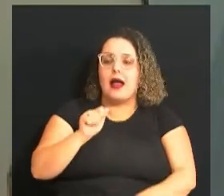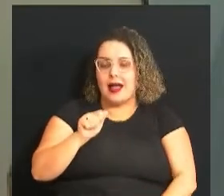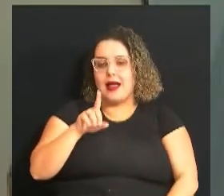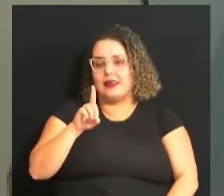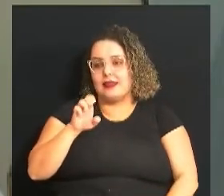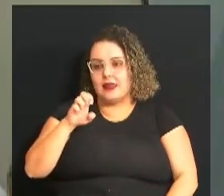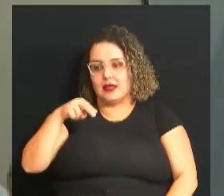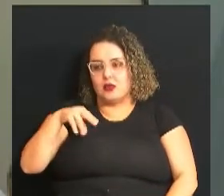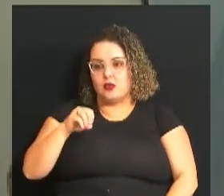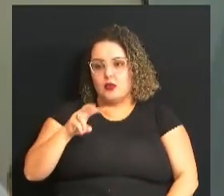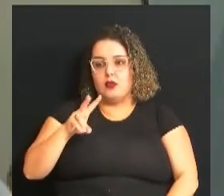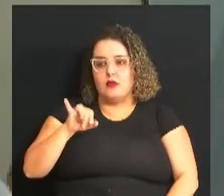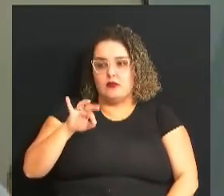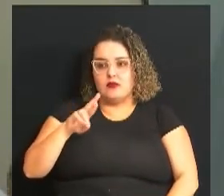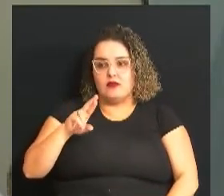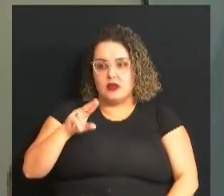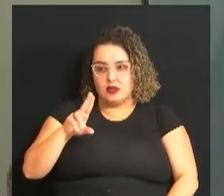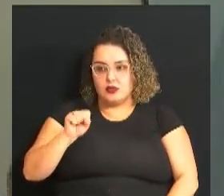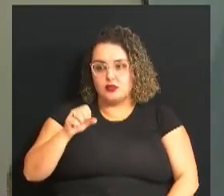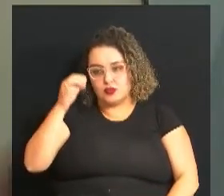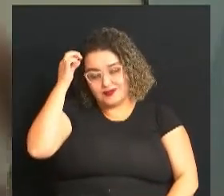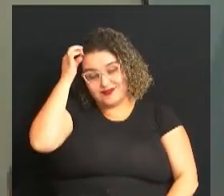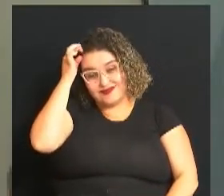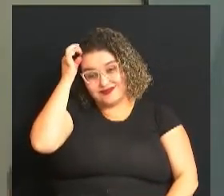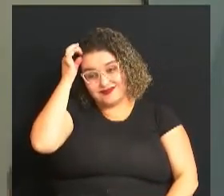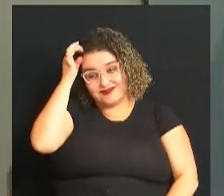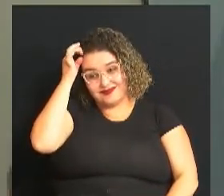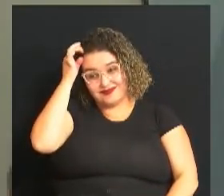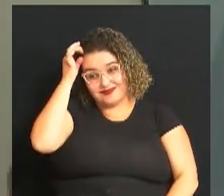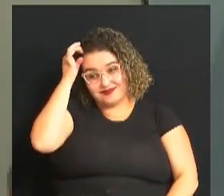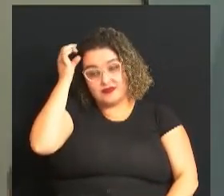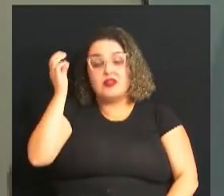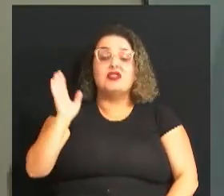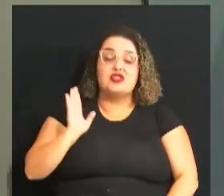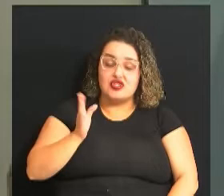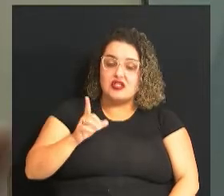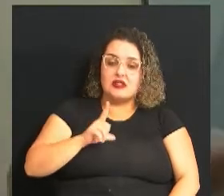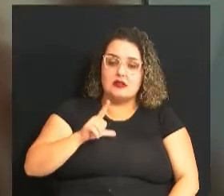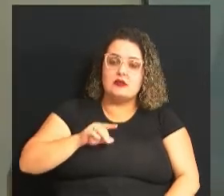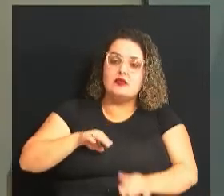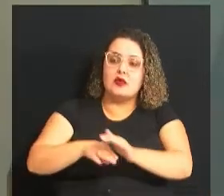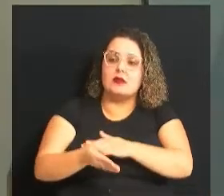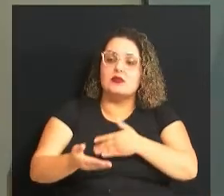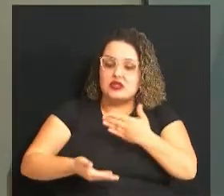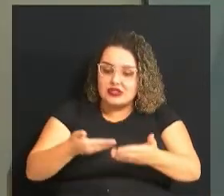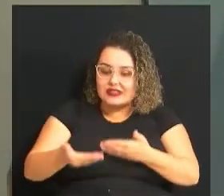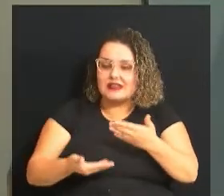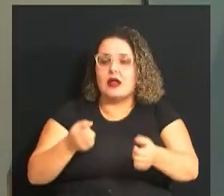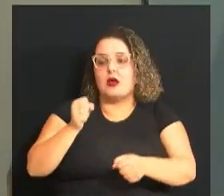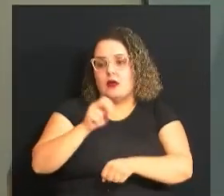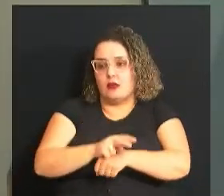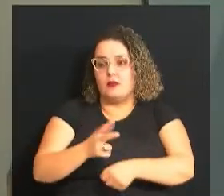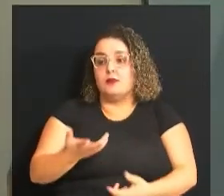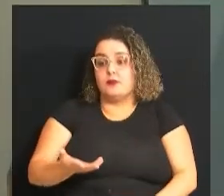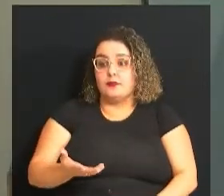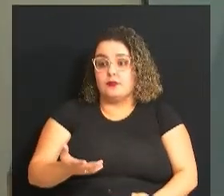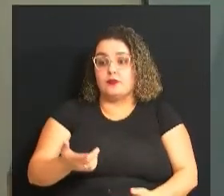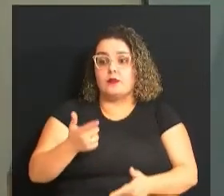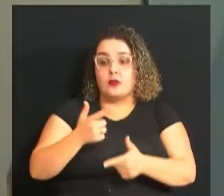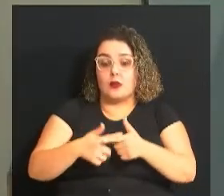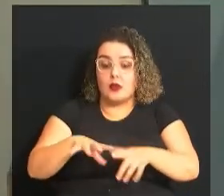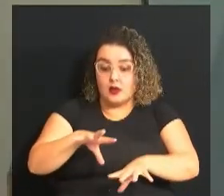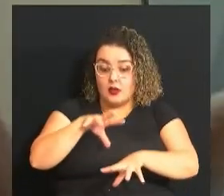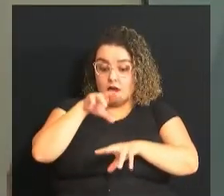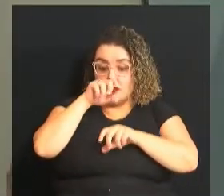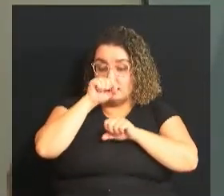que nós já temos o hábito de lidar com ele, que é um vírus que causa sintomas respiratórios,